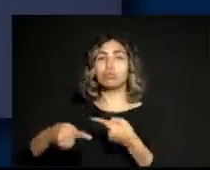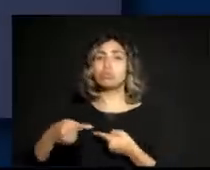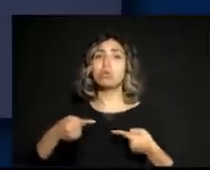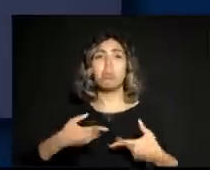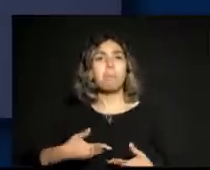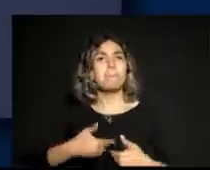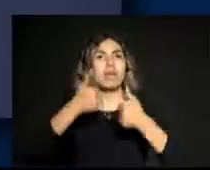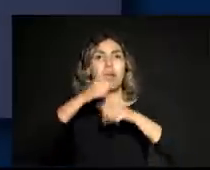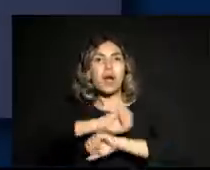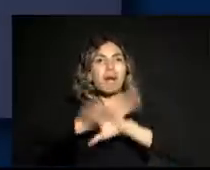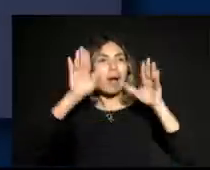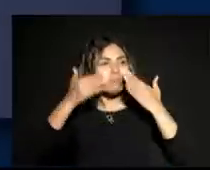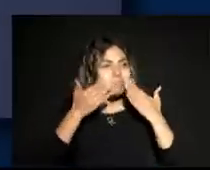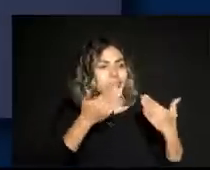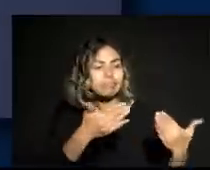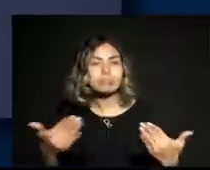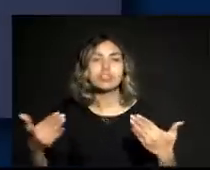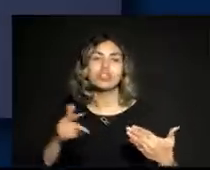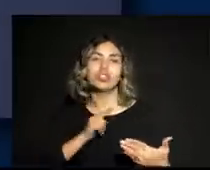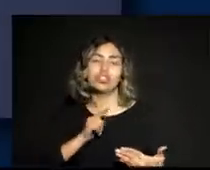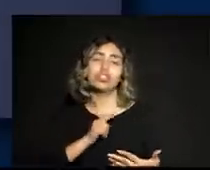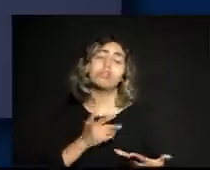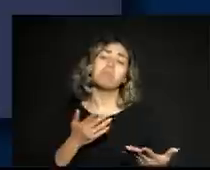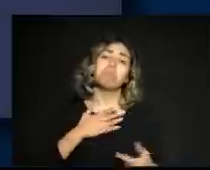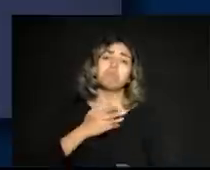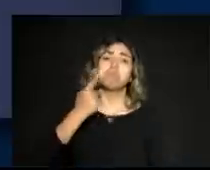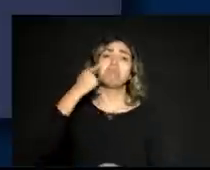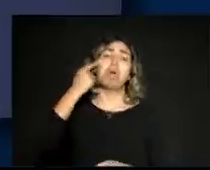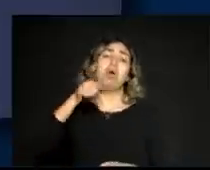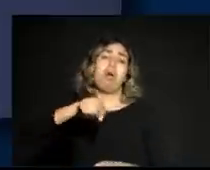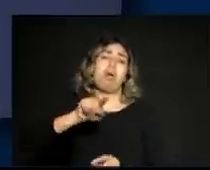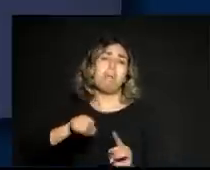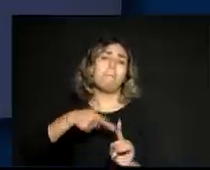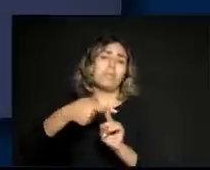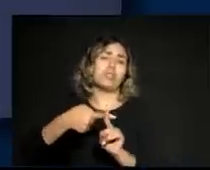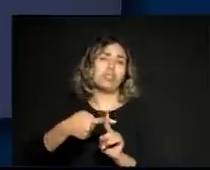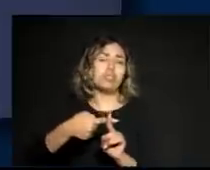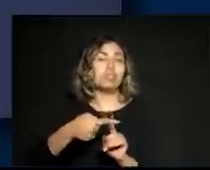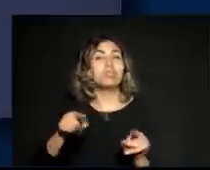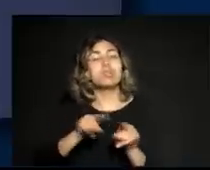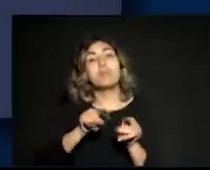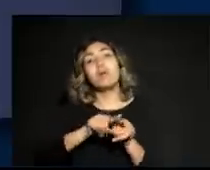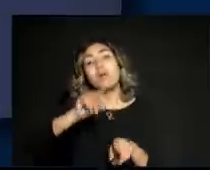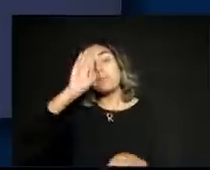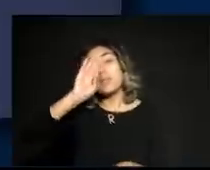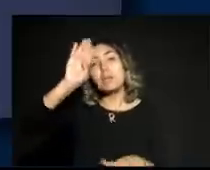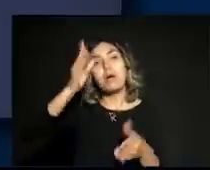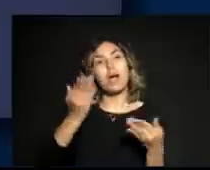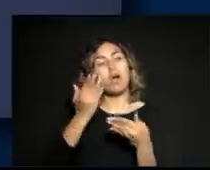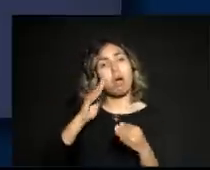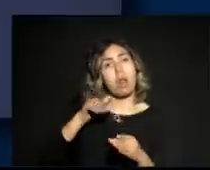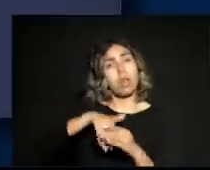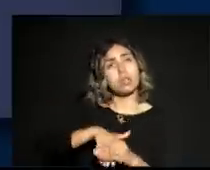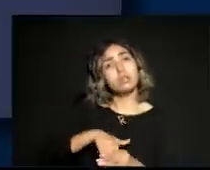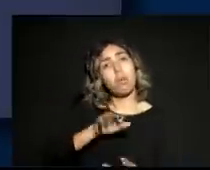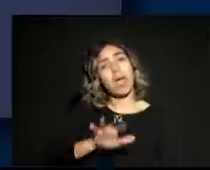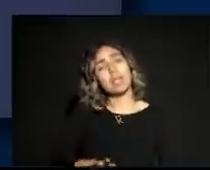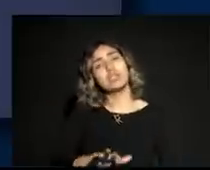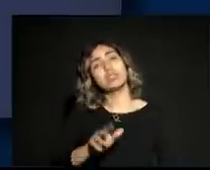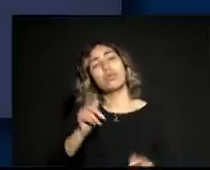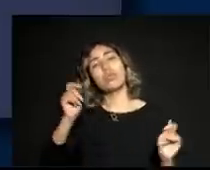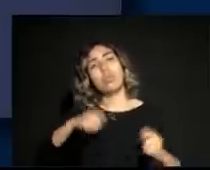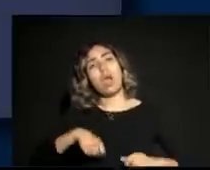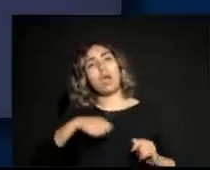base mais concretos mais objetivos e o tendo achar que dá uma maneira positiva e eu acho a benesse dessa eleição é essa é a